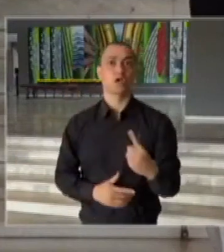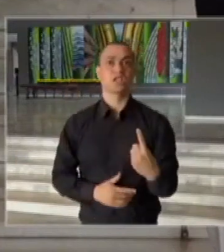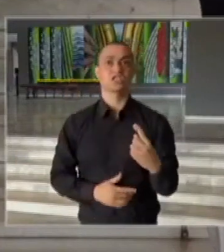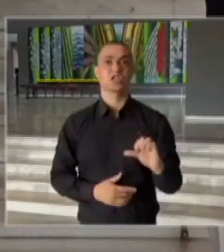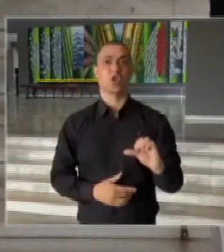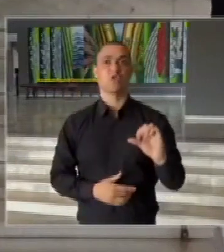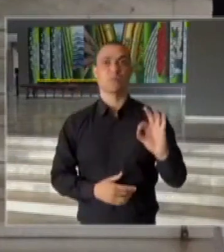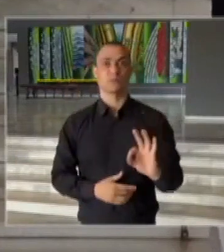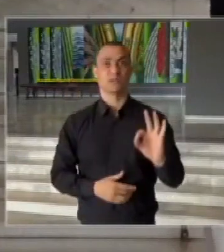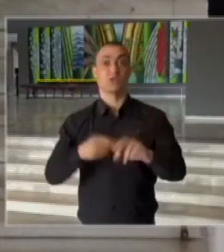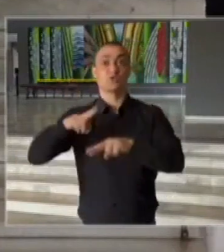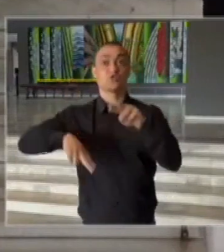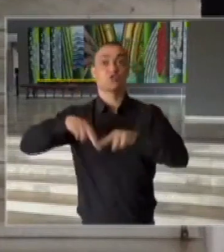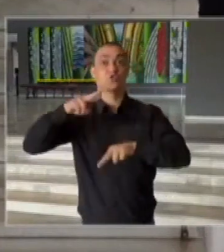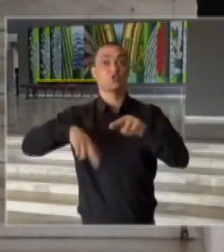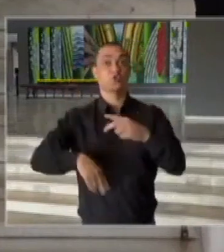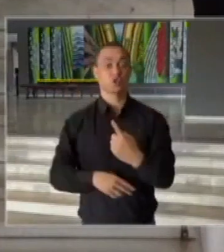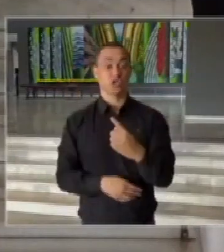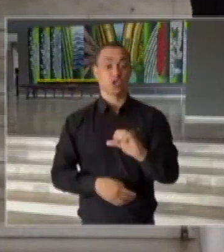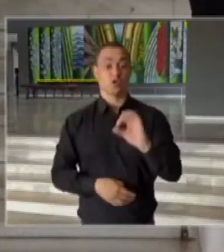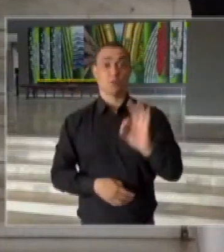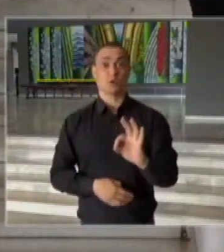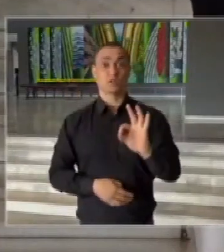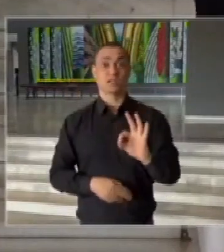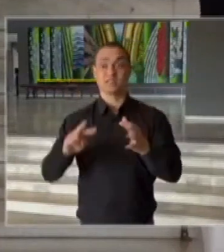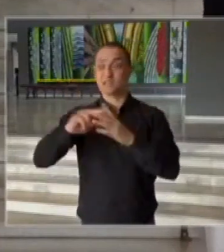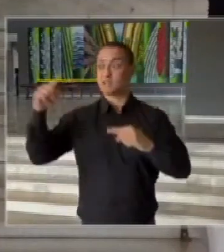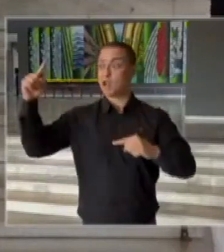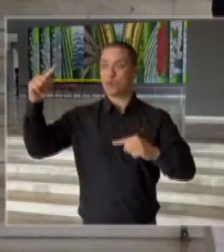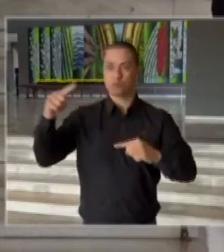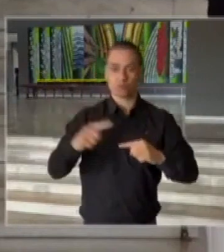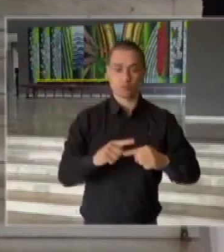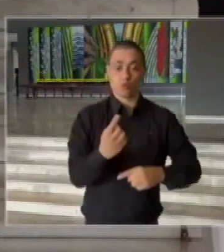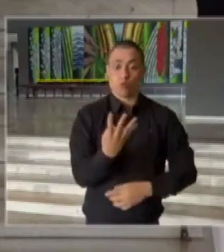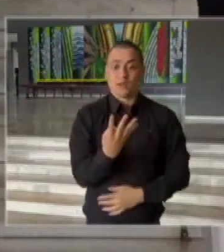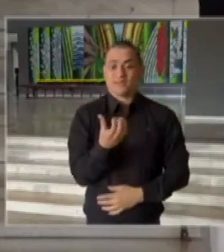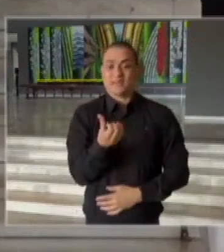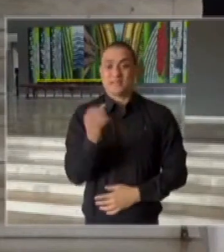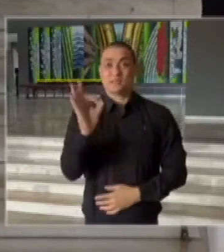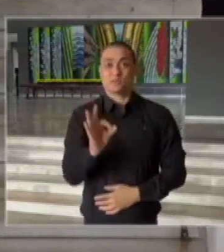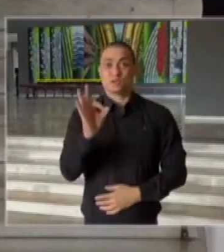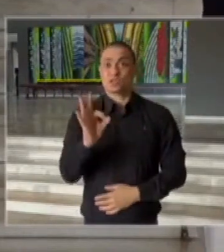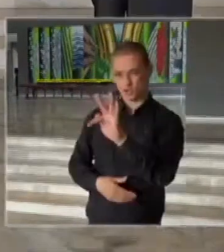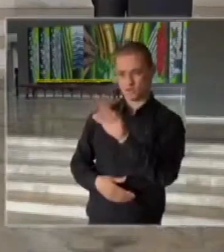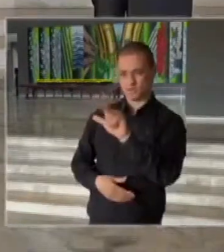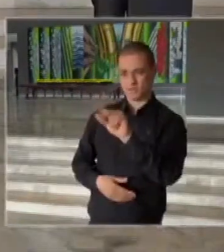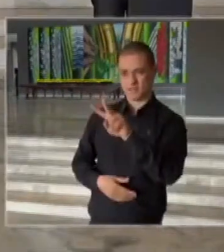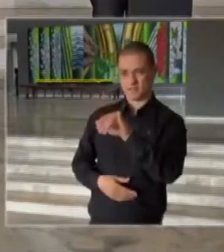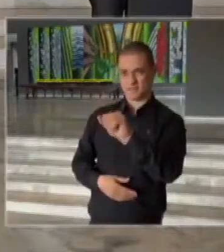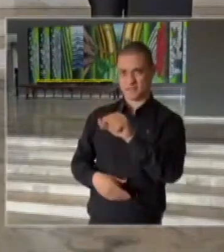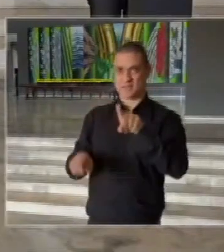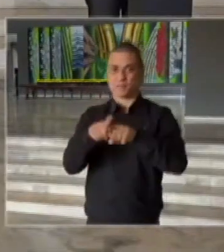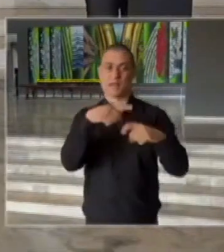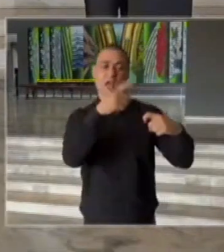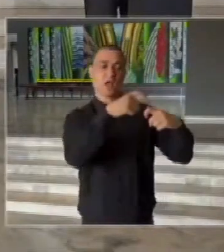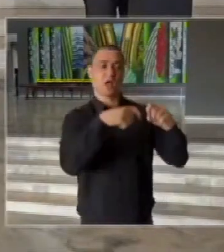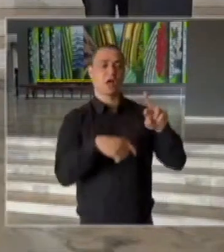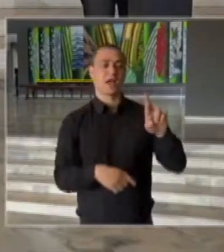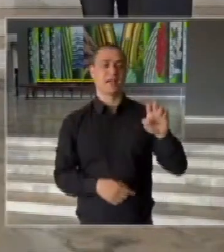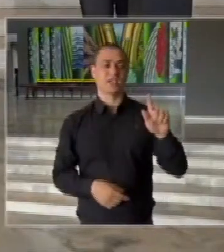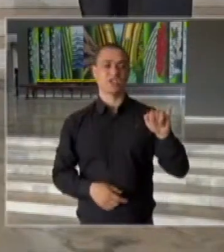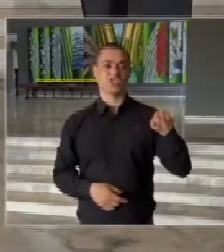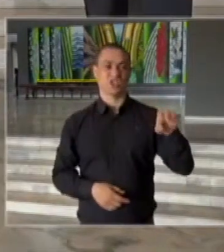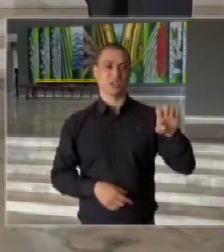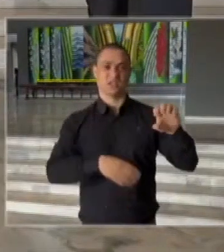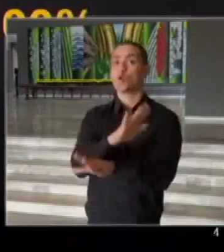em junho, queda de 46% em apenas 4 meses. A principal redução de